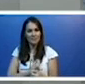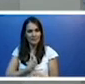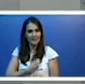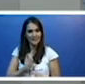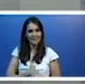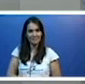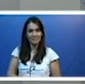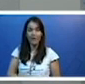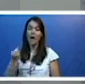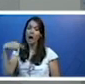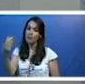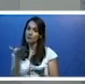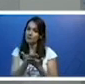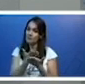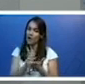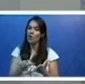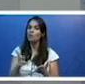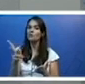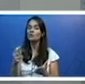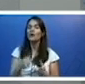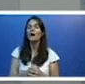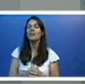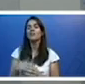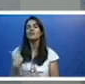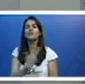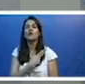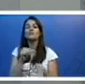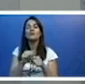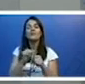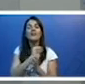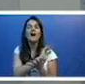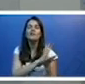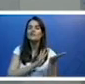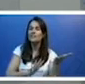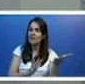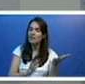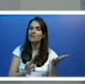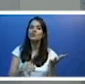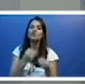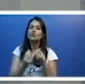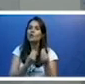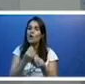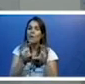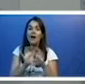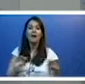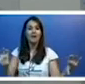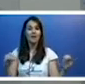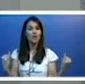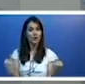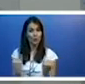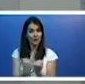aula, a gente vai dar continuidade a esse assunto e nós vamos fazer alguns exercícios sobre a dissociação iônica